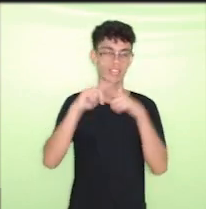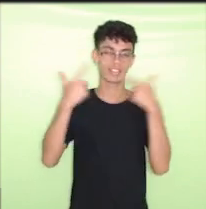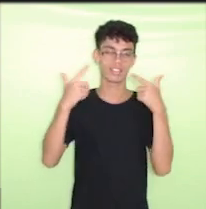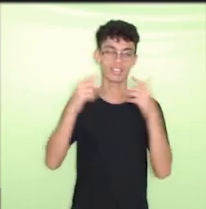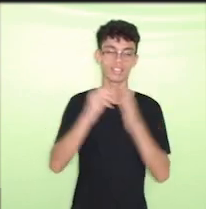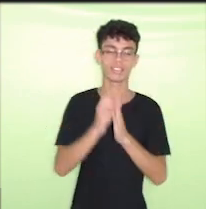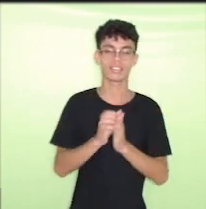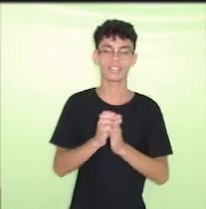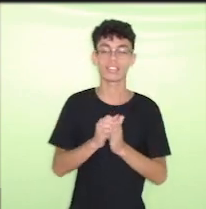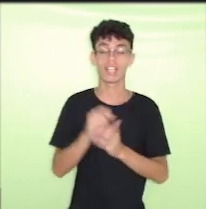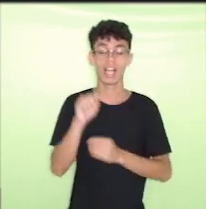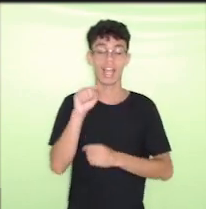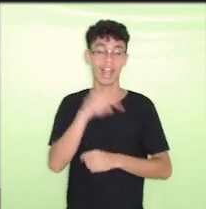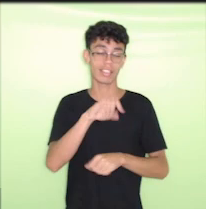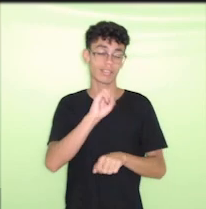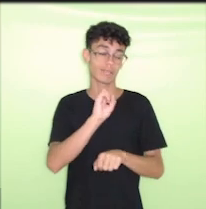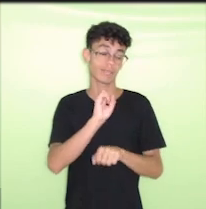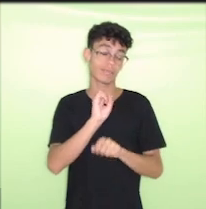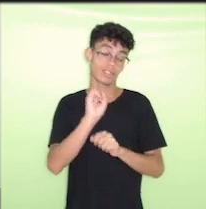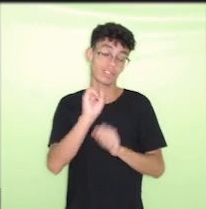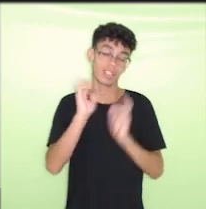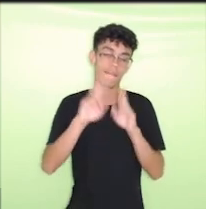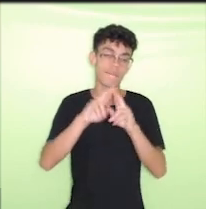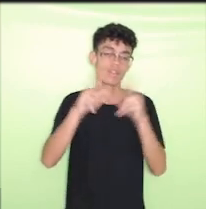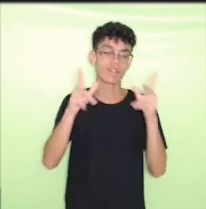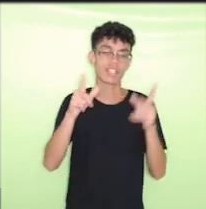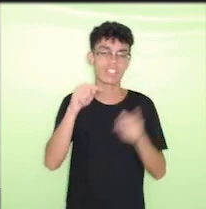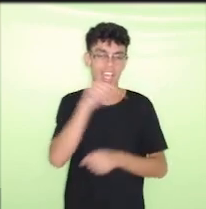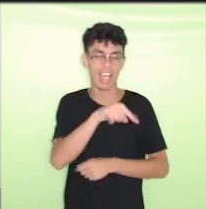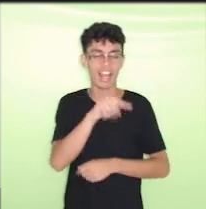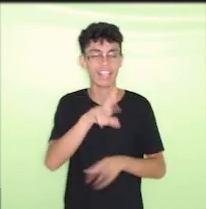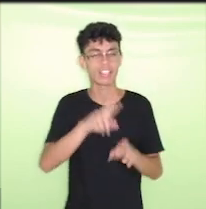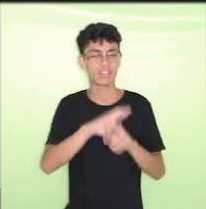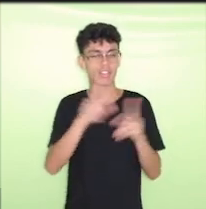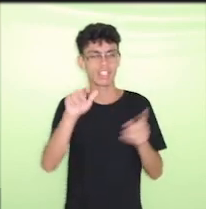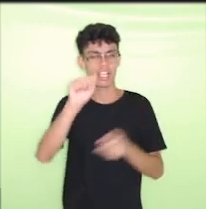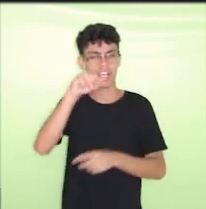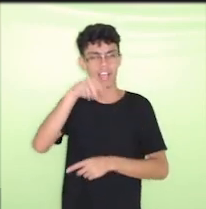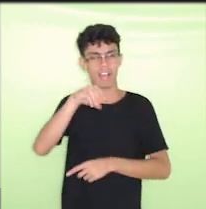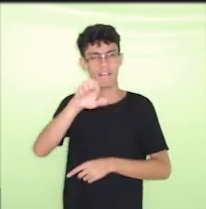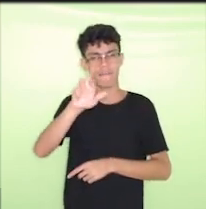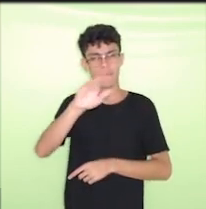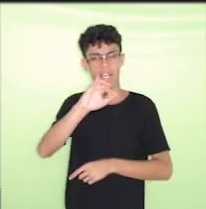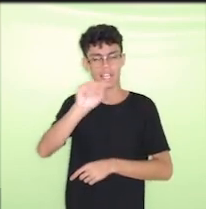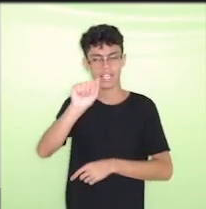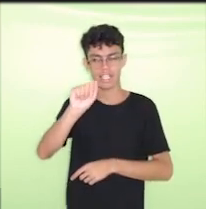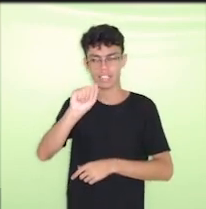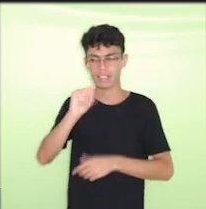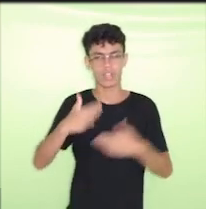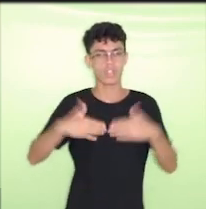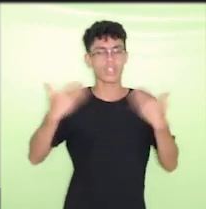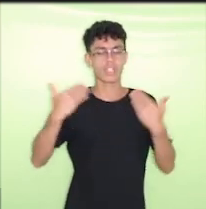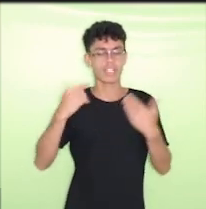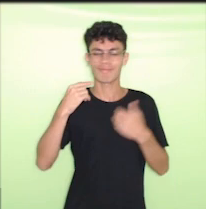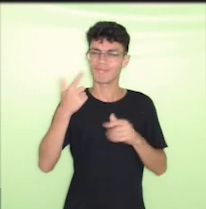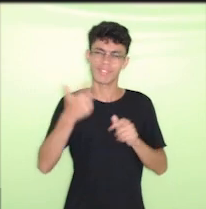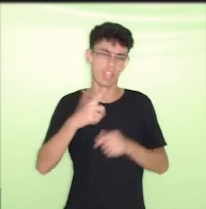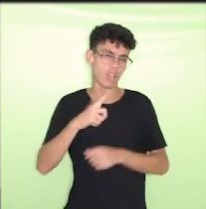Ela está diferente. Ela está diferente. Não é mais América contente. Ela está